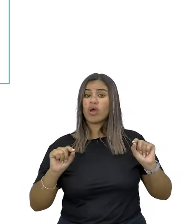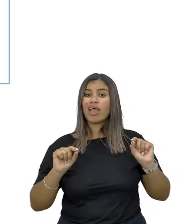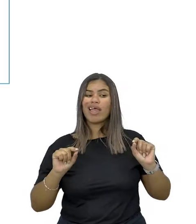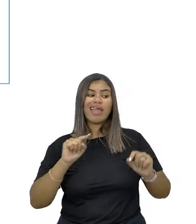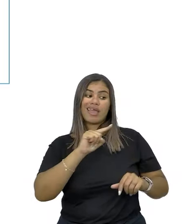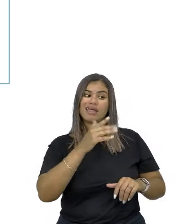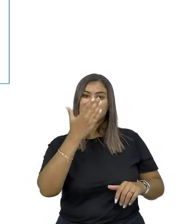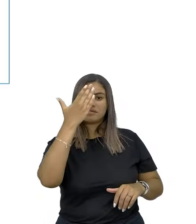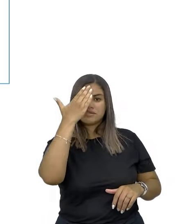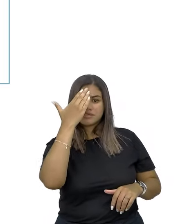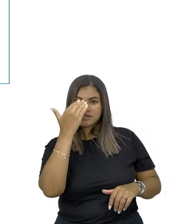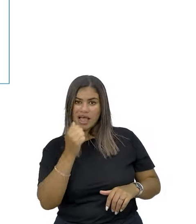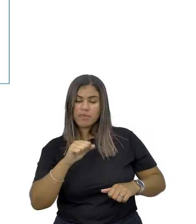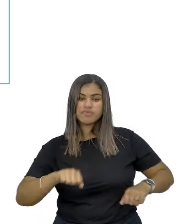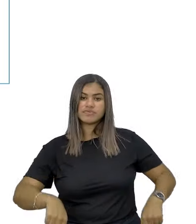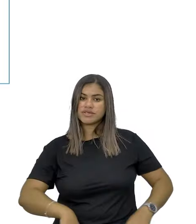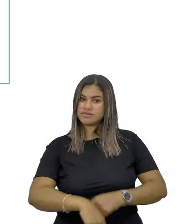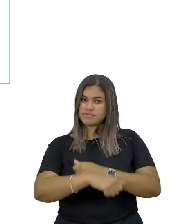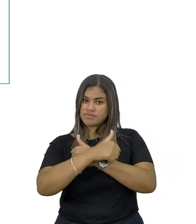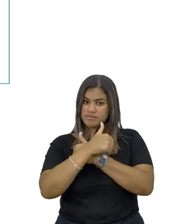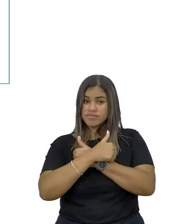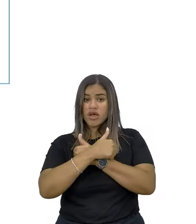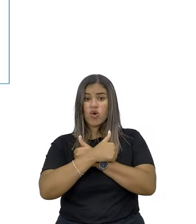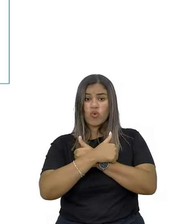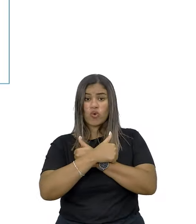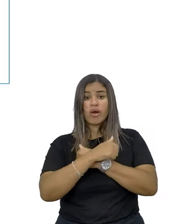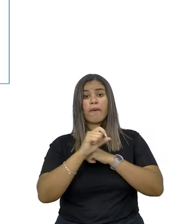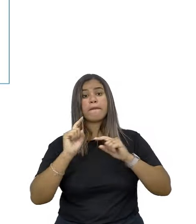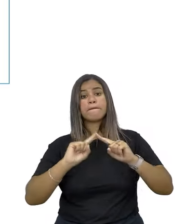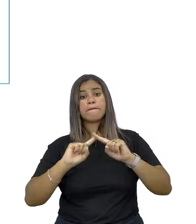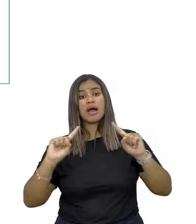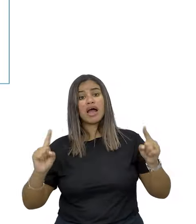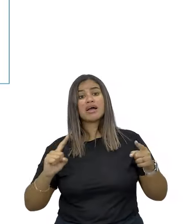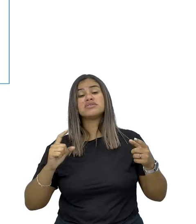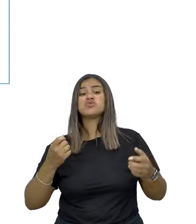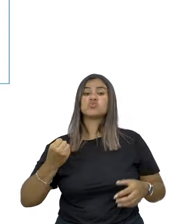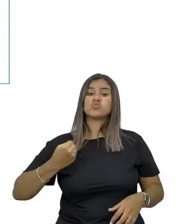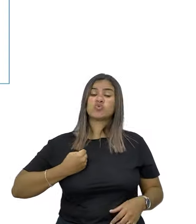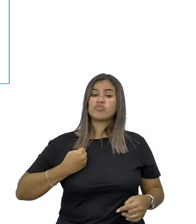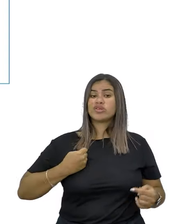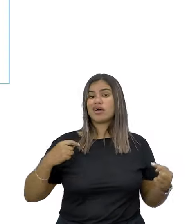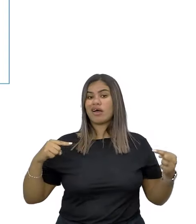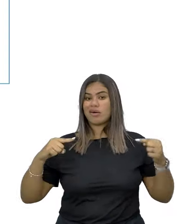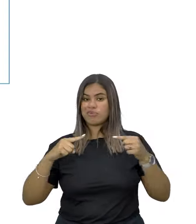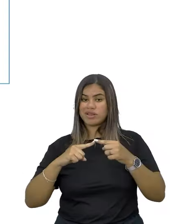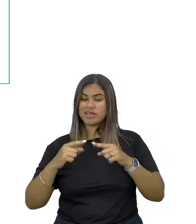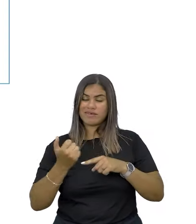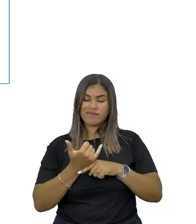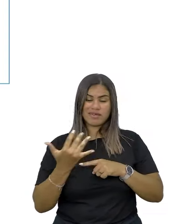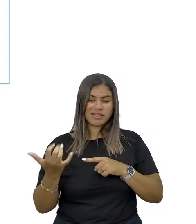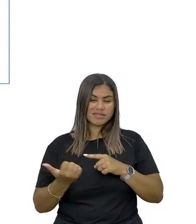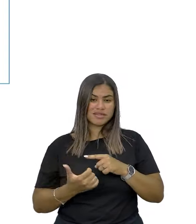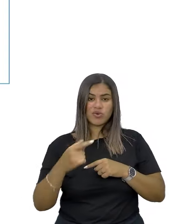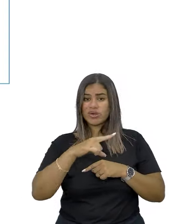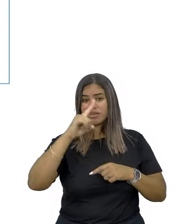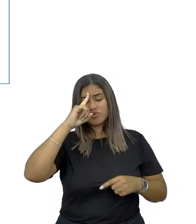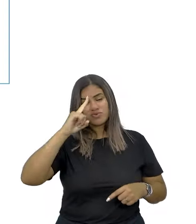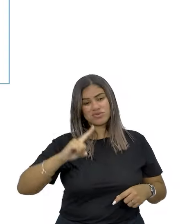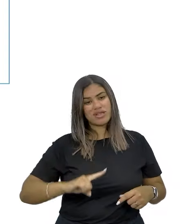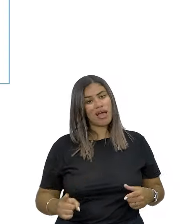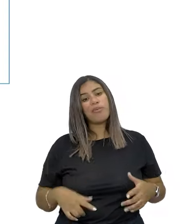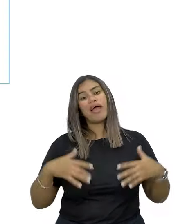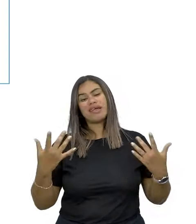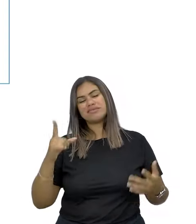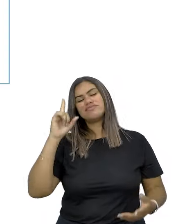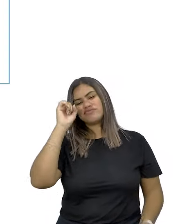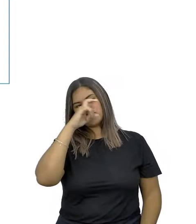pré-existente, porque talvez esse aluno não saiba fazer operação com o número na forma o quê? Fracionária, então ele vai ter dificuldade. Não